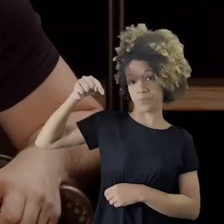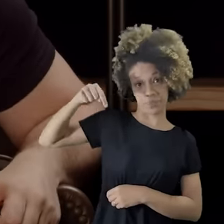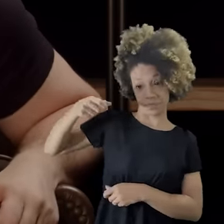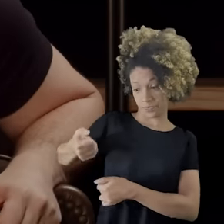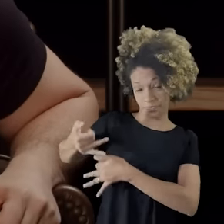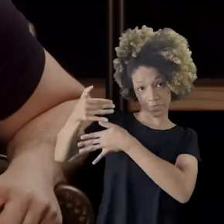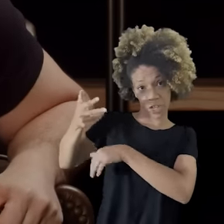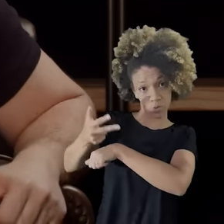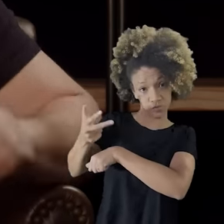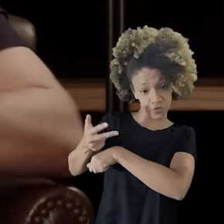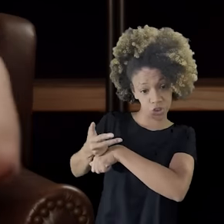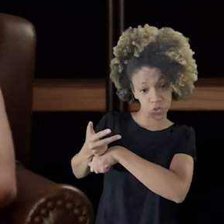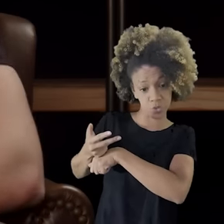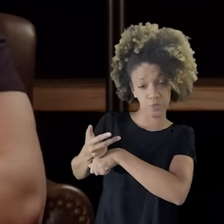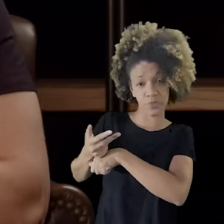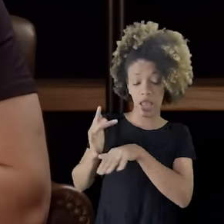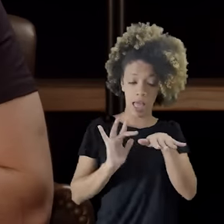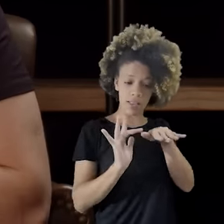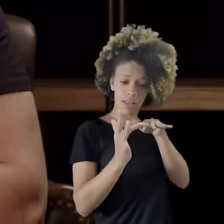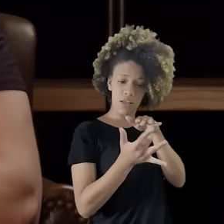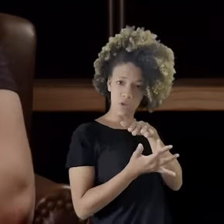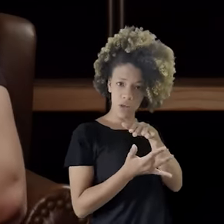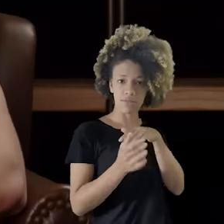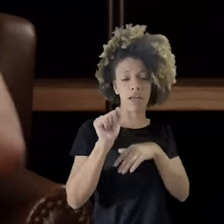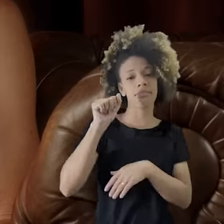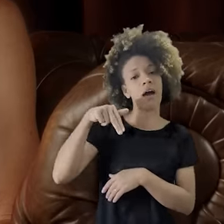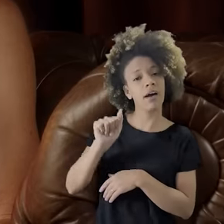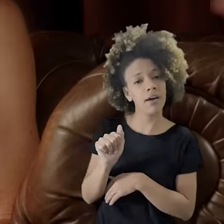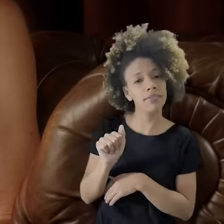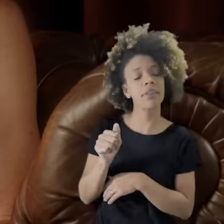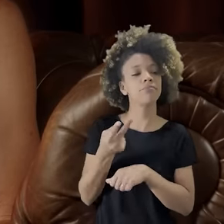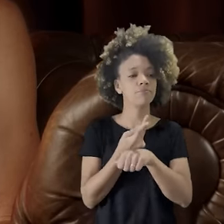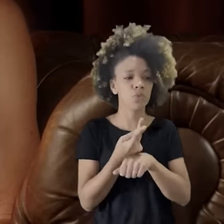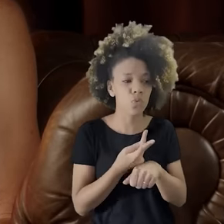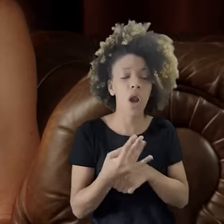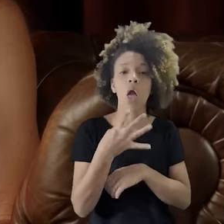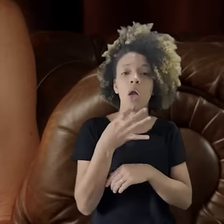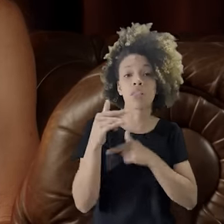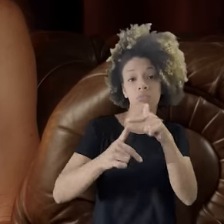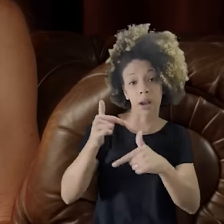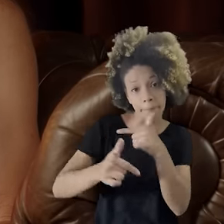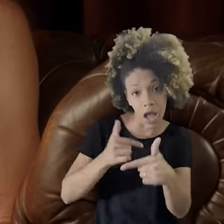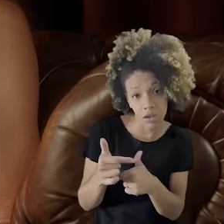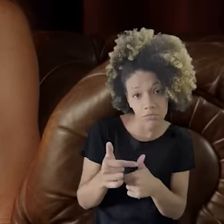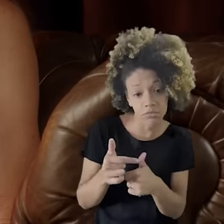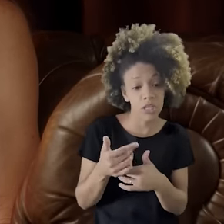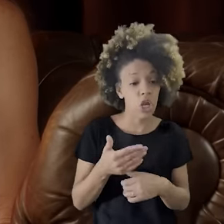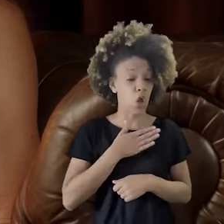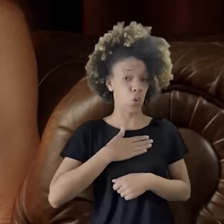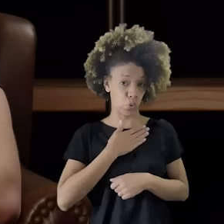na descrição do vídeo está as redes sociais da Ana vá atrás Conheço o trabalho dela já que você